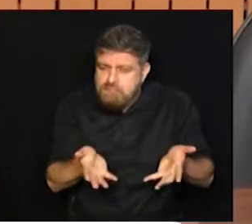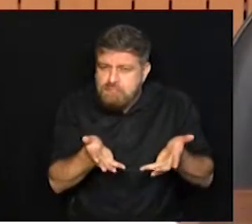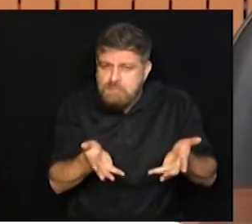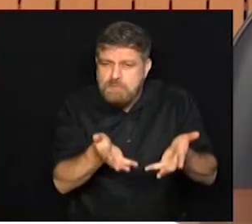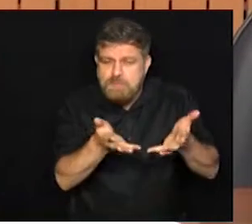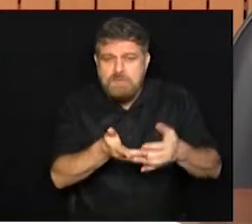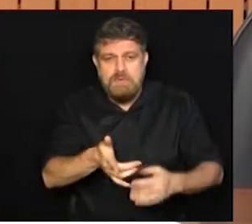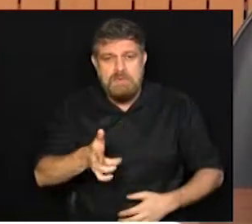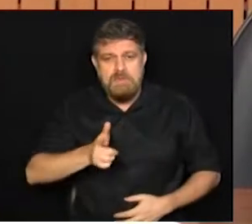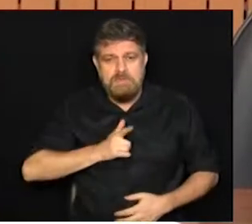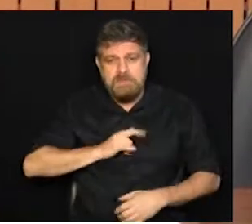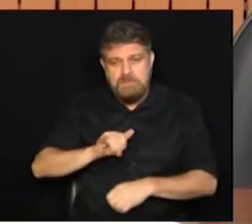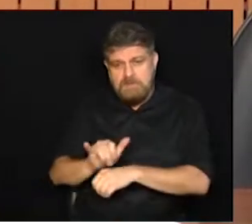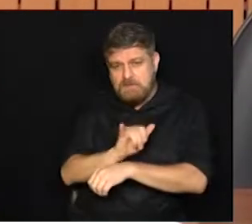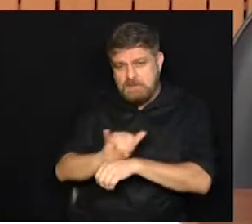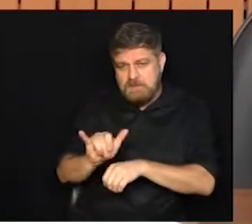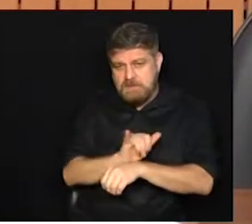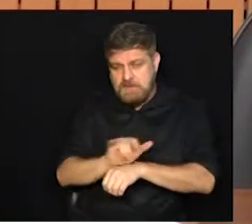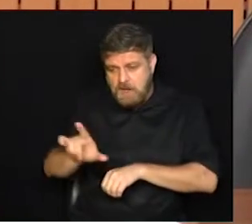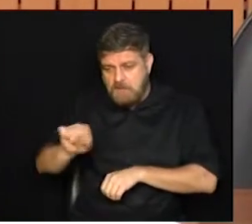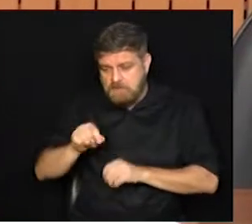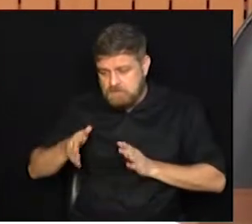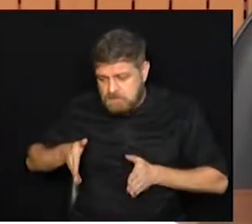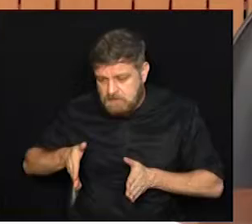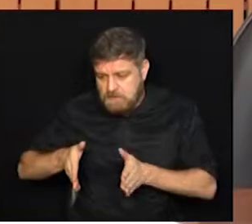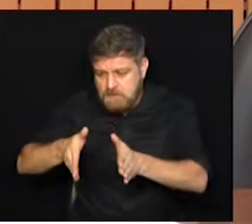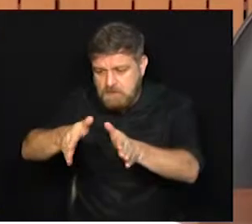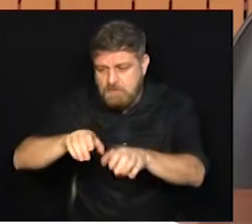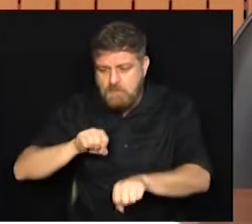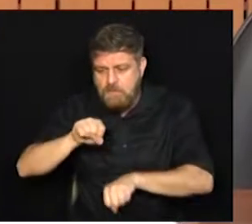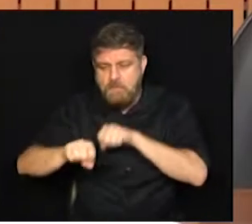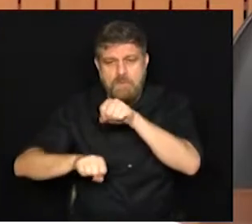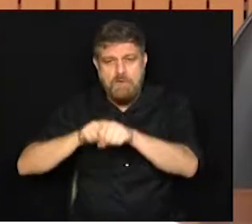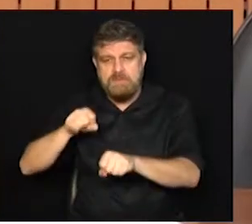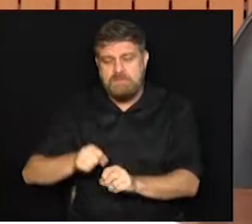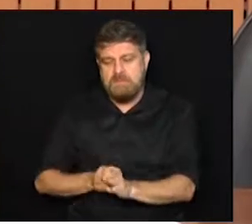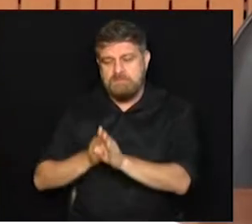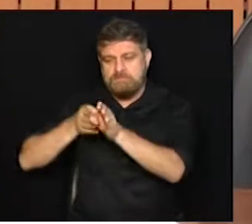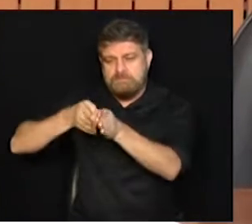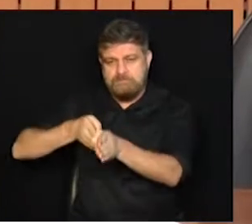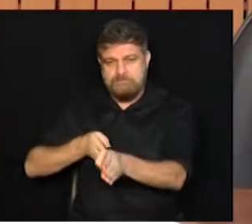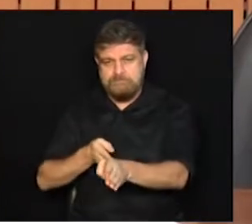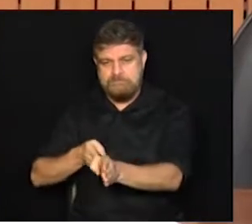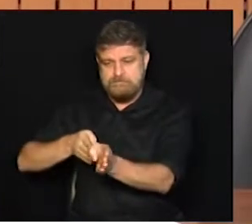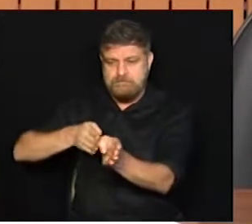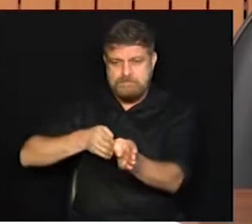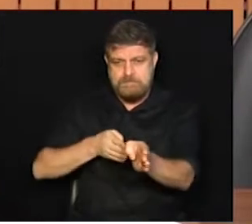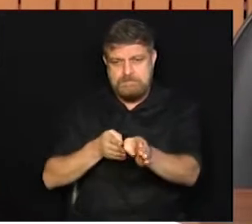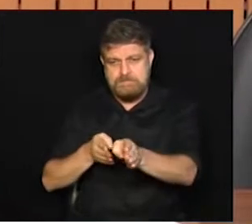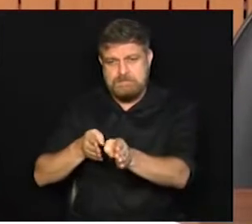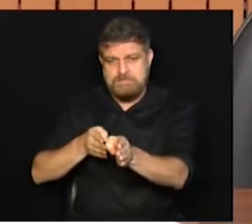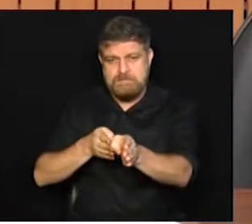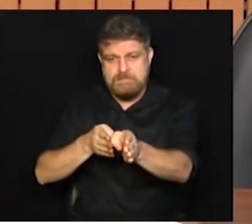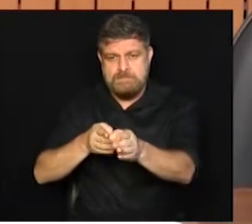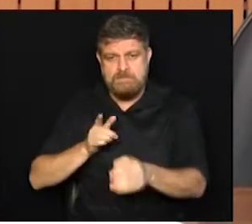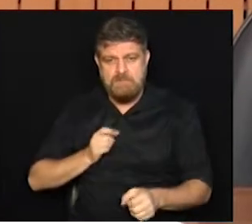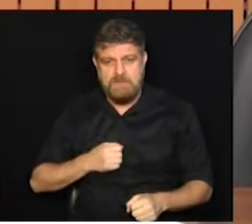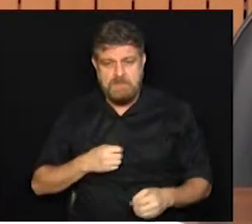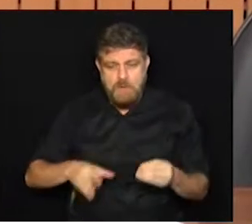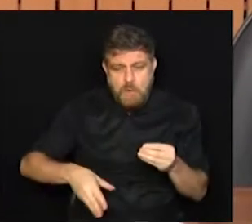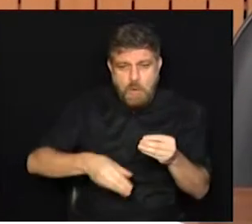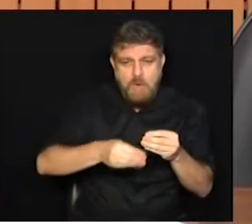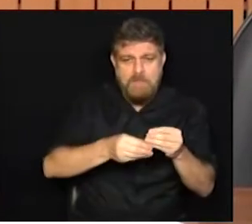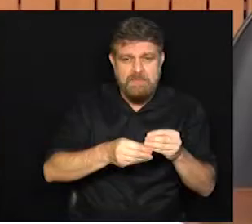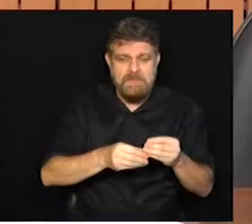uma modalidade, um novo modal de transporte, que é a bicicleta, que pode ser auxiliar ou complementar